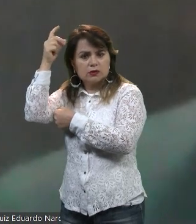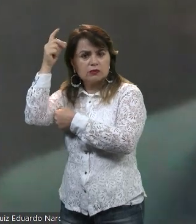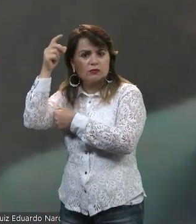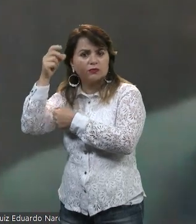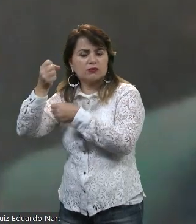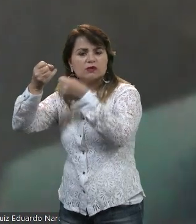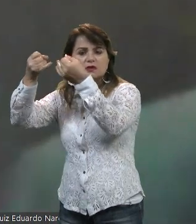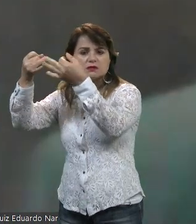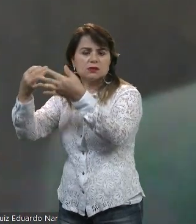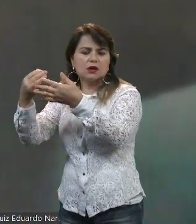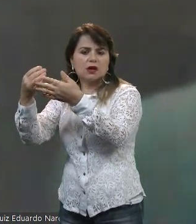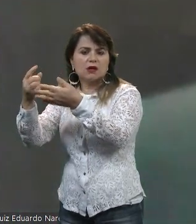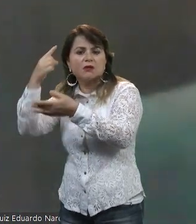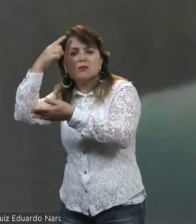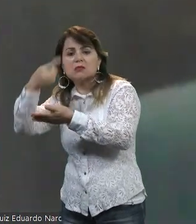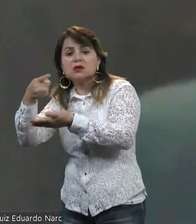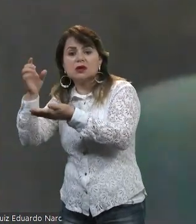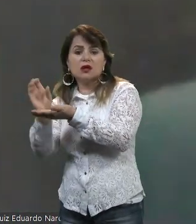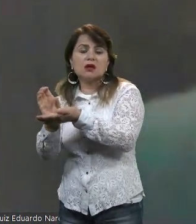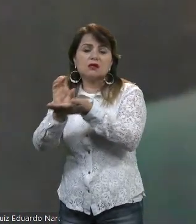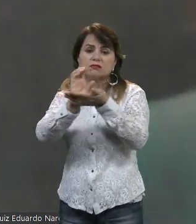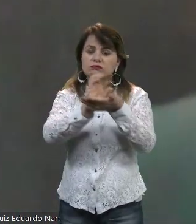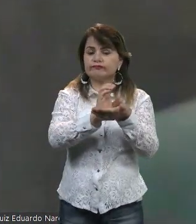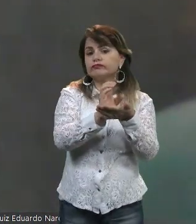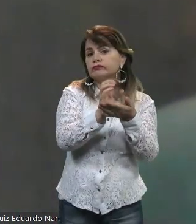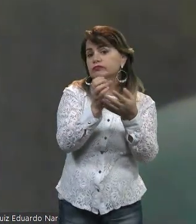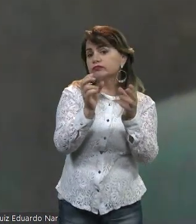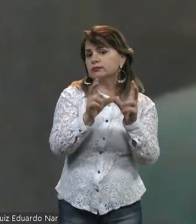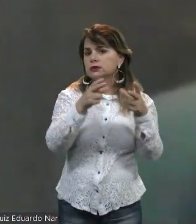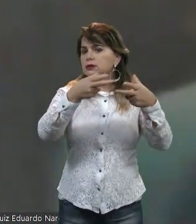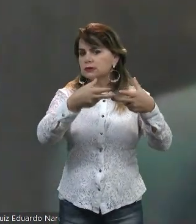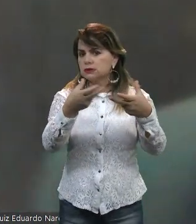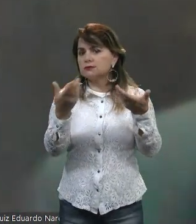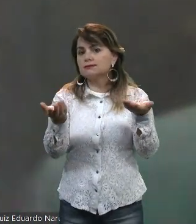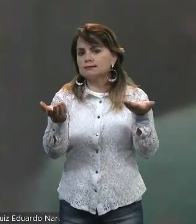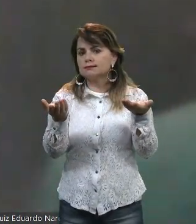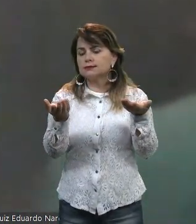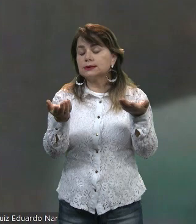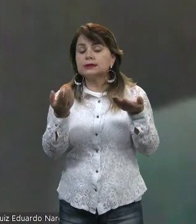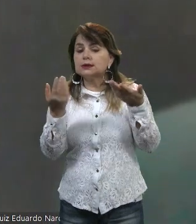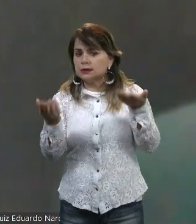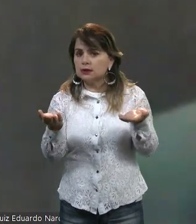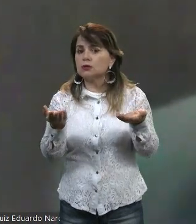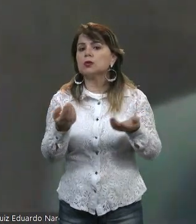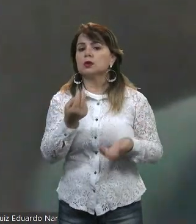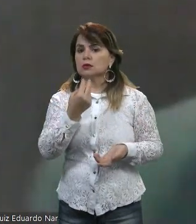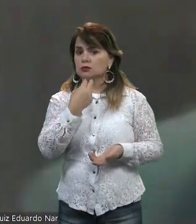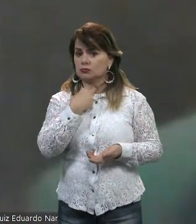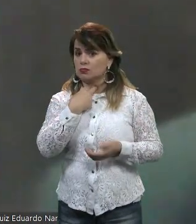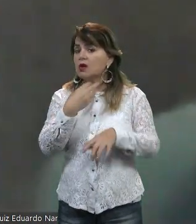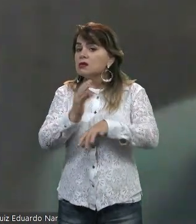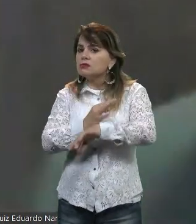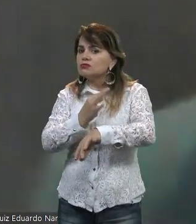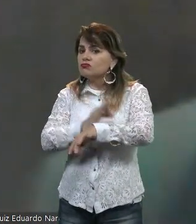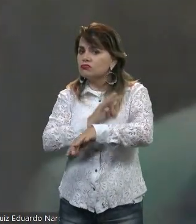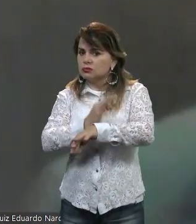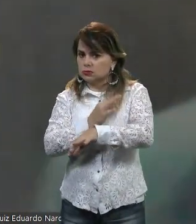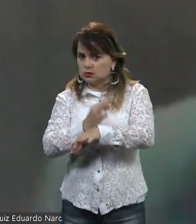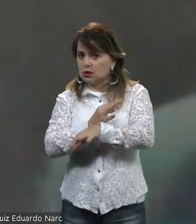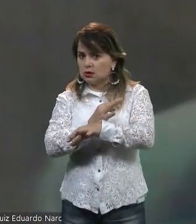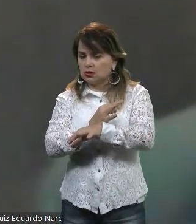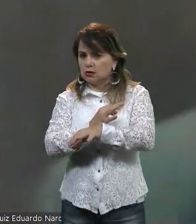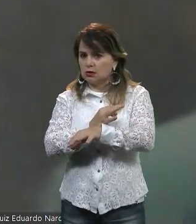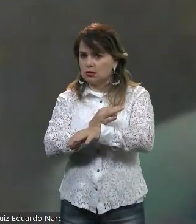Câmara. Então, meus amigos, senhores vereadores, é intolerável que se continue